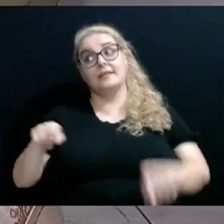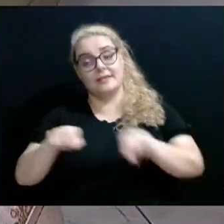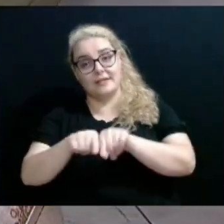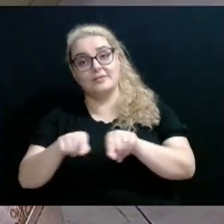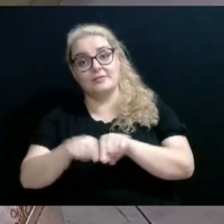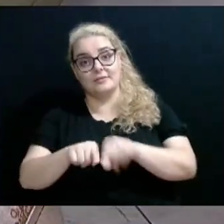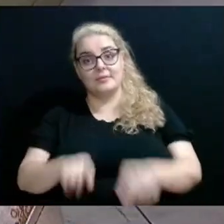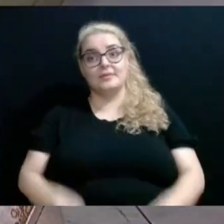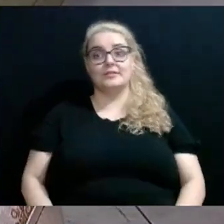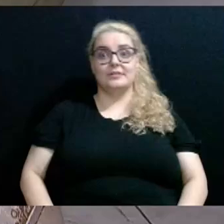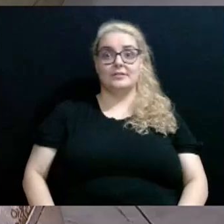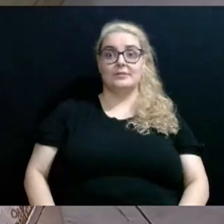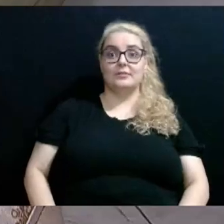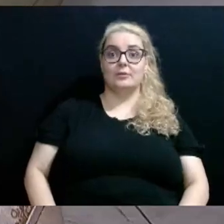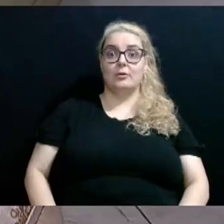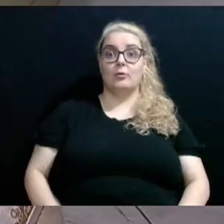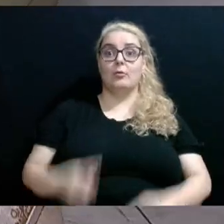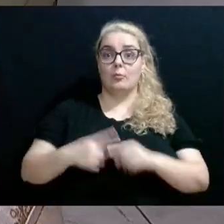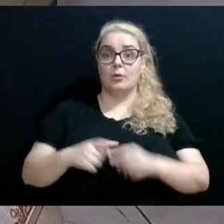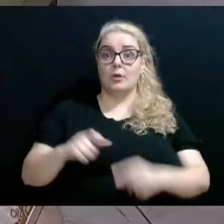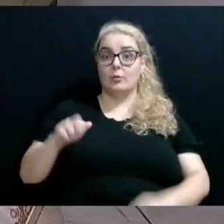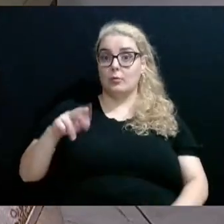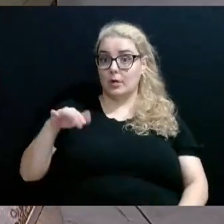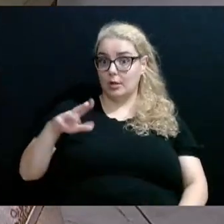da idade também, porque o aroma